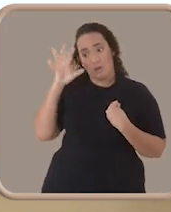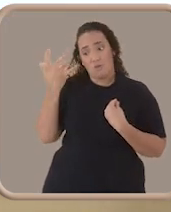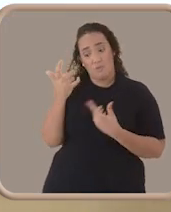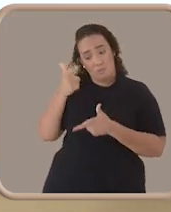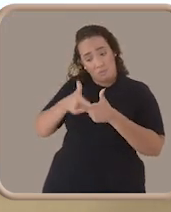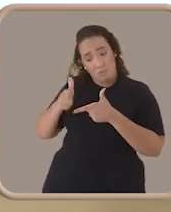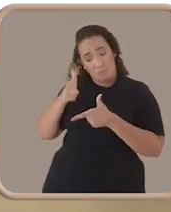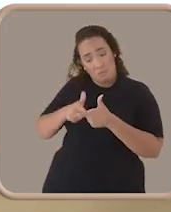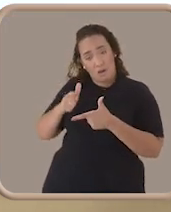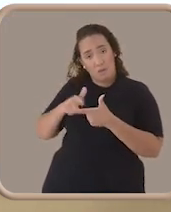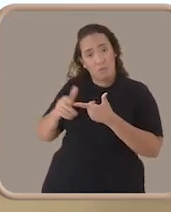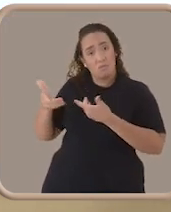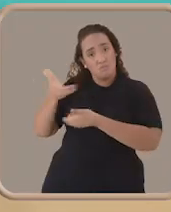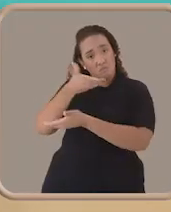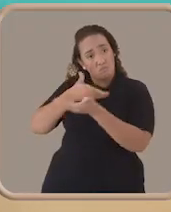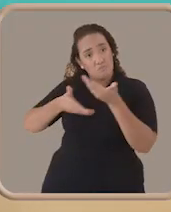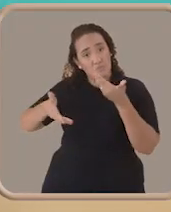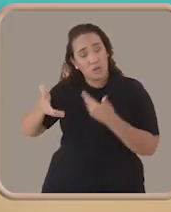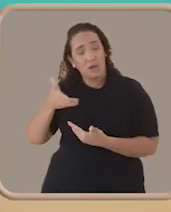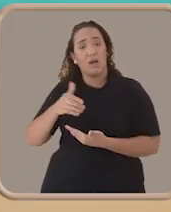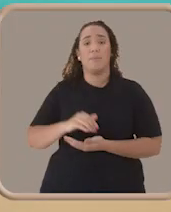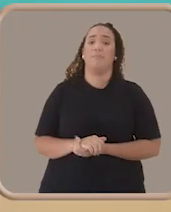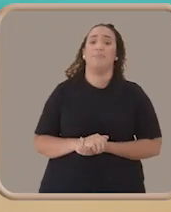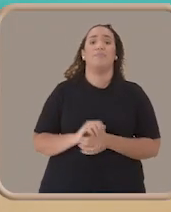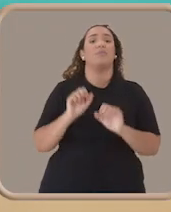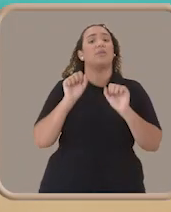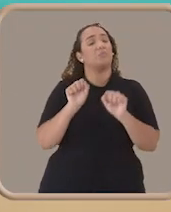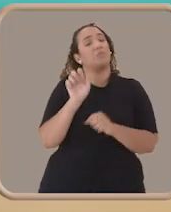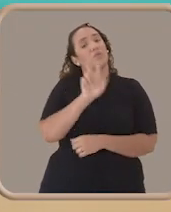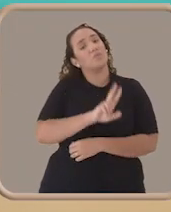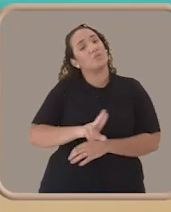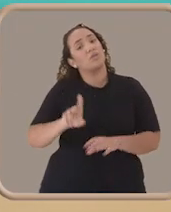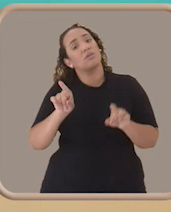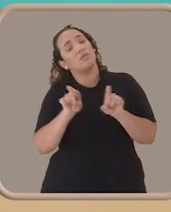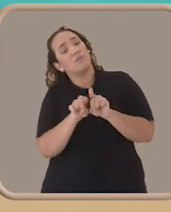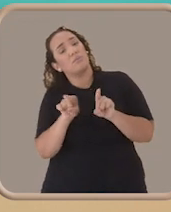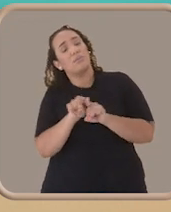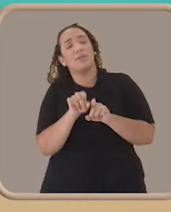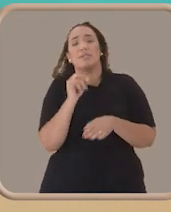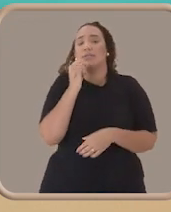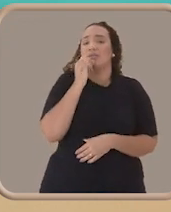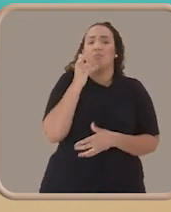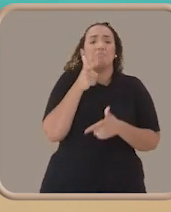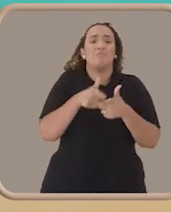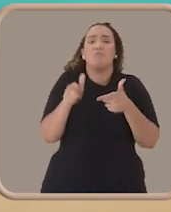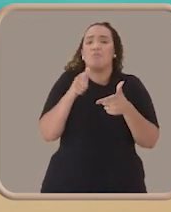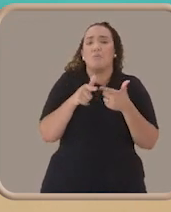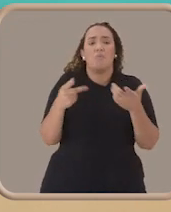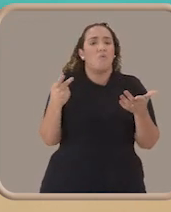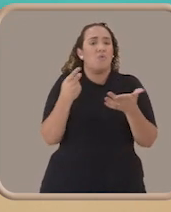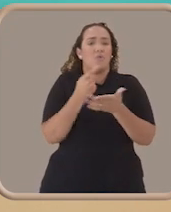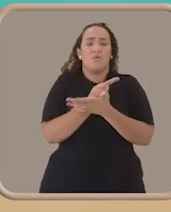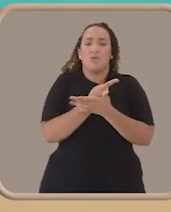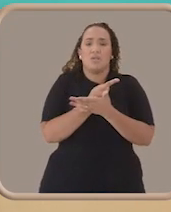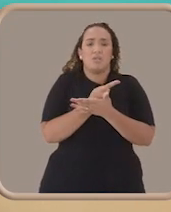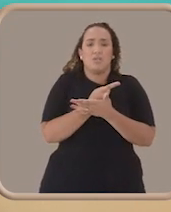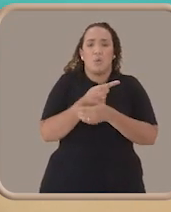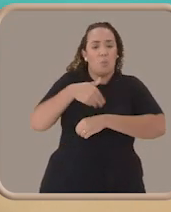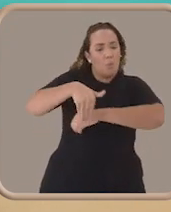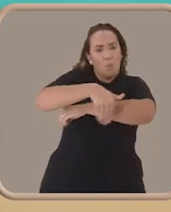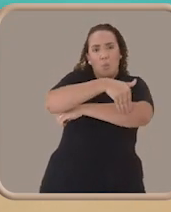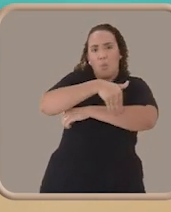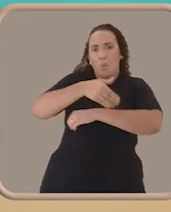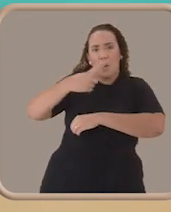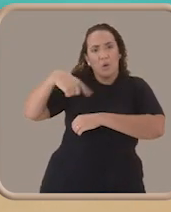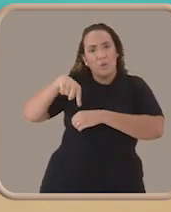ou devolução do produto. Podemos usar também para comunicar um problema que está acontecendo no nosso bairro e pedindo para